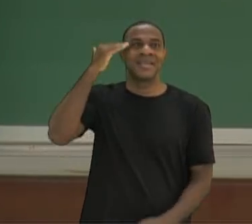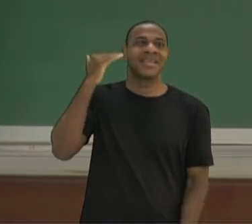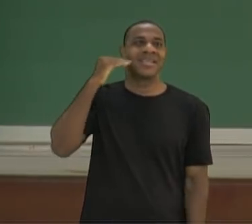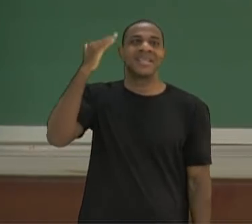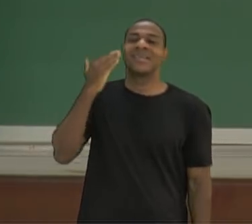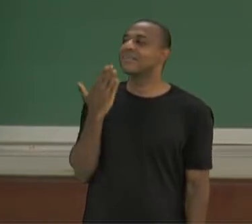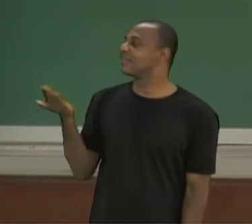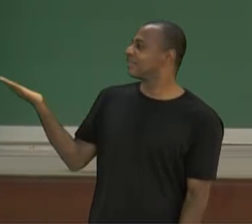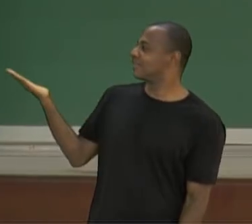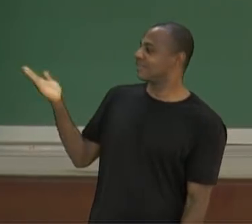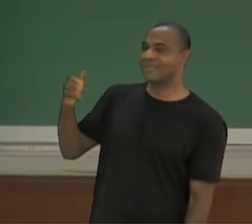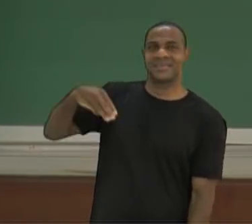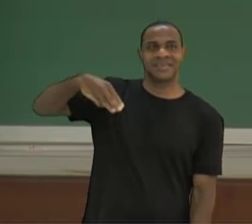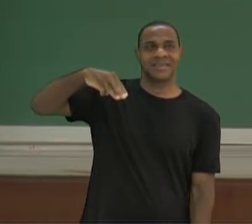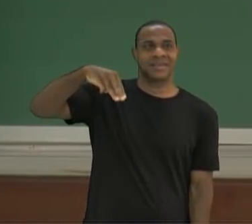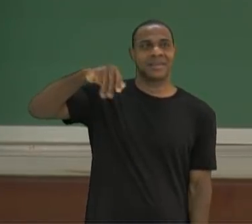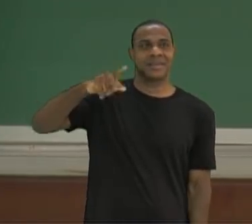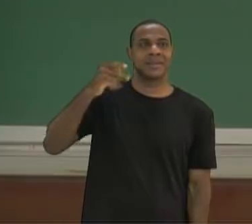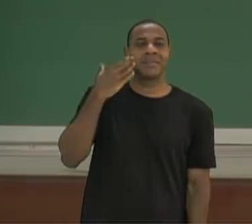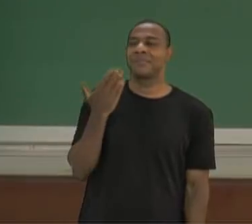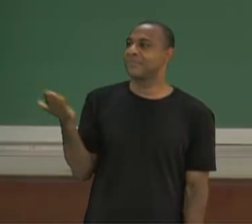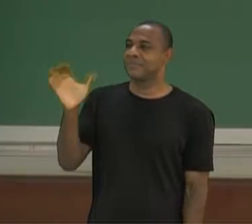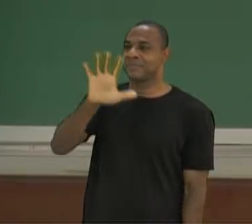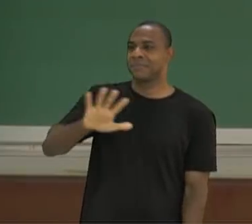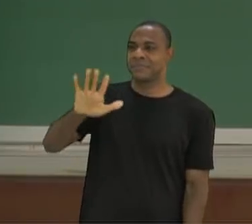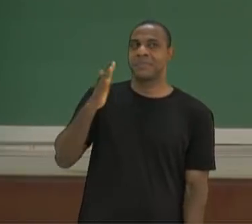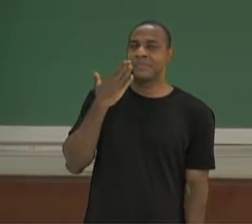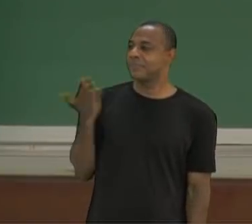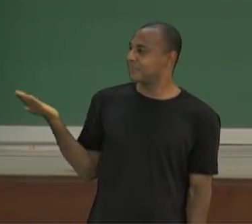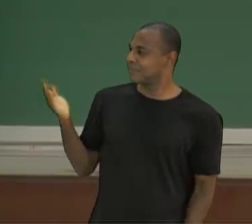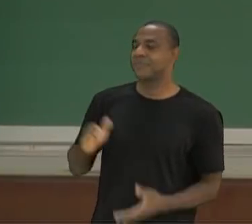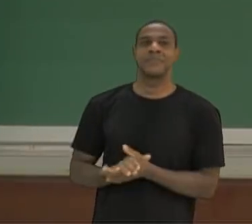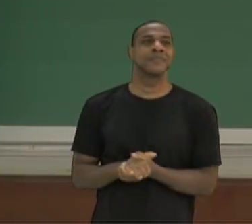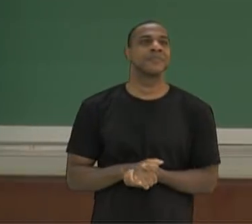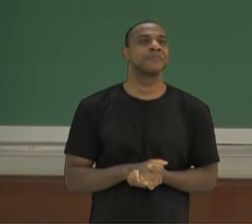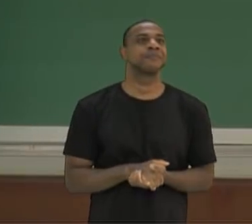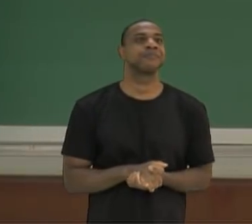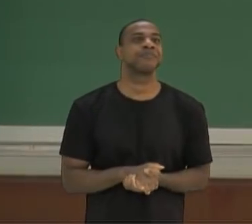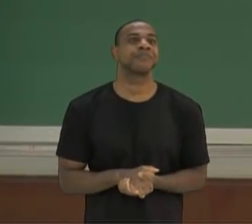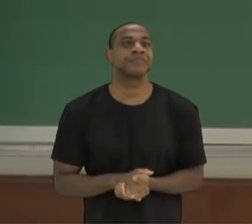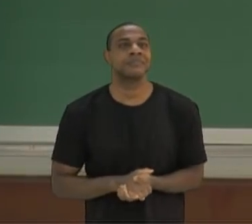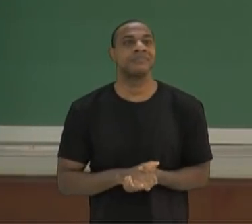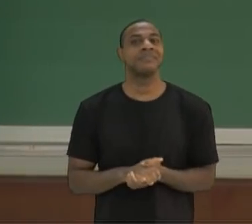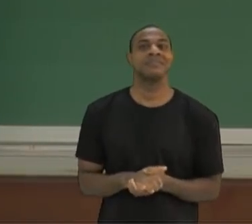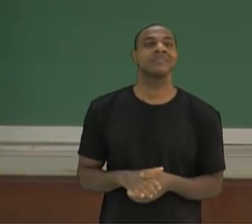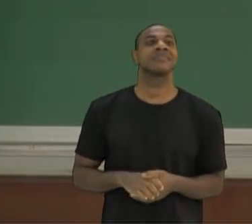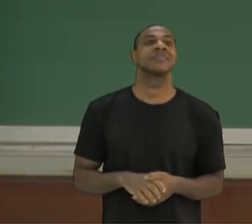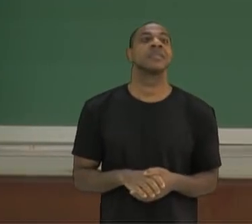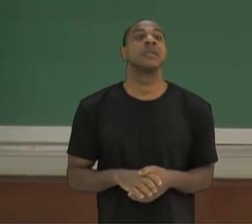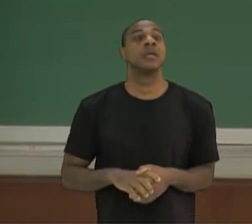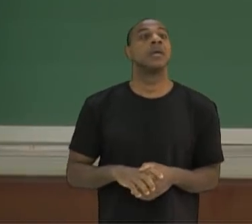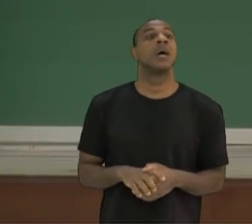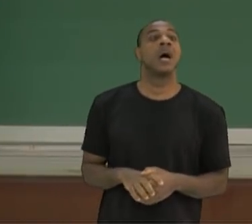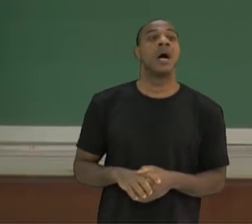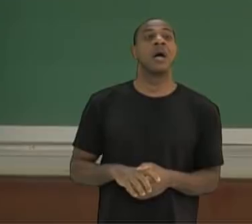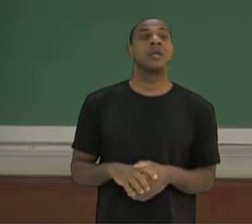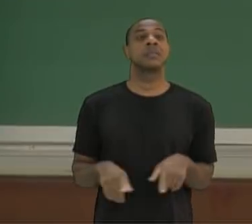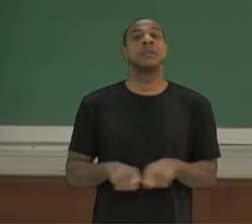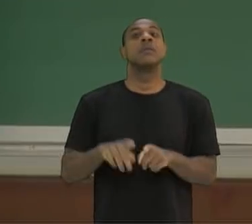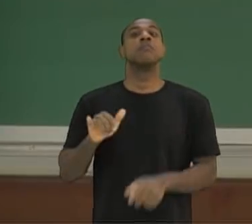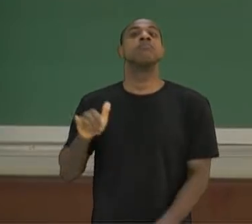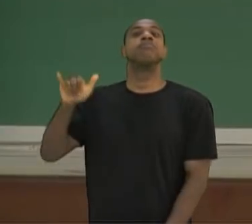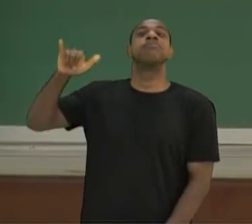pela sua importância, né, o quanto ele é significativo para a região e para o Brasil como um todo. Transporte aéreo é volumoso,